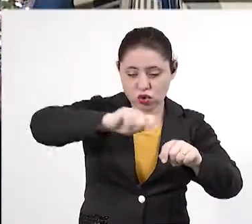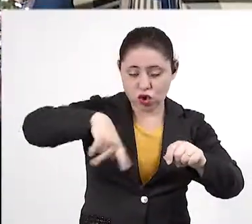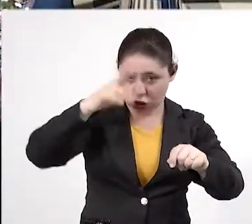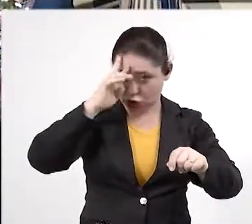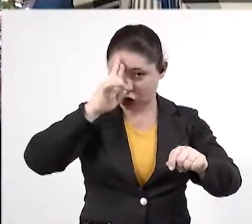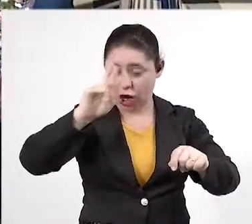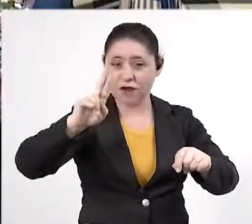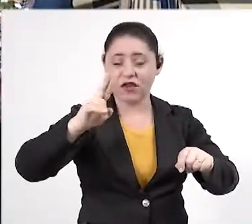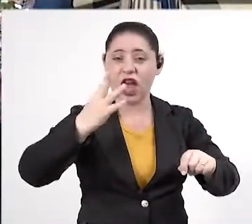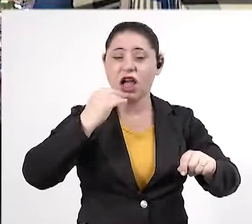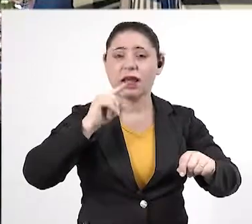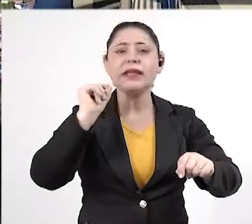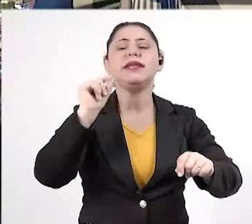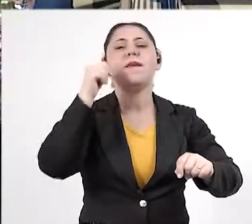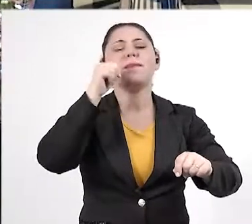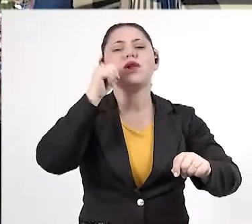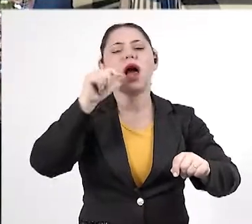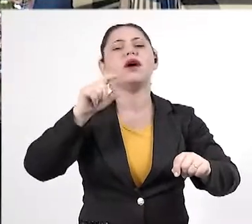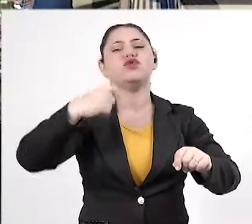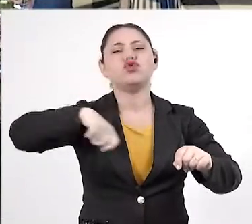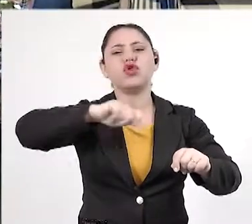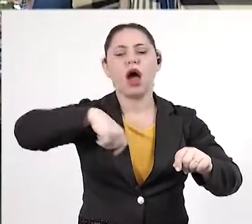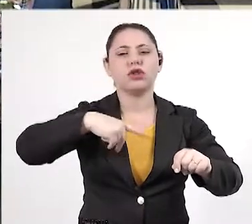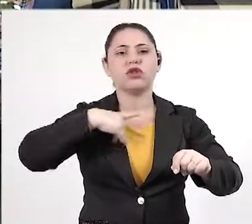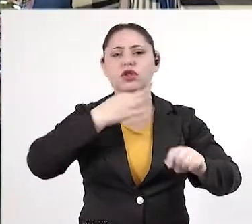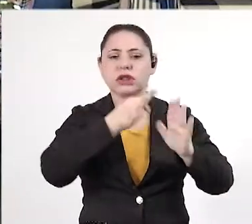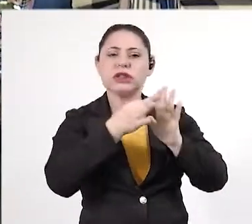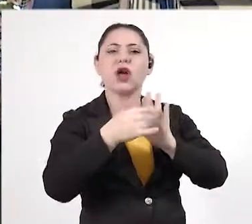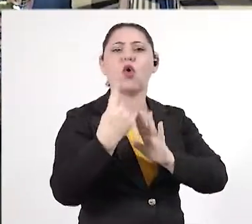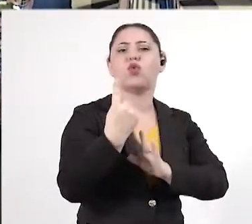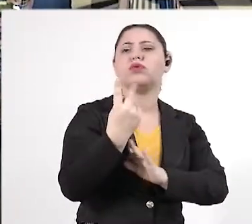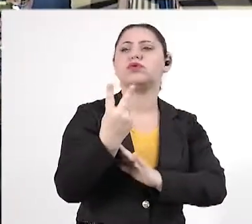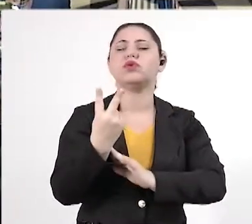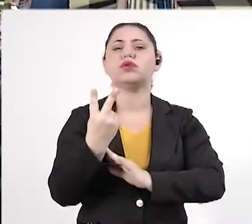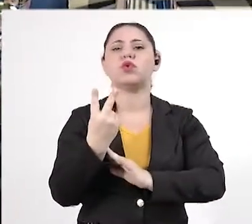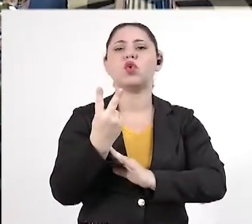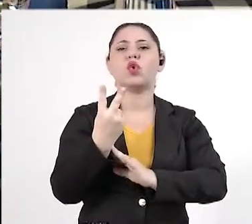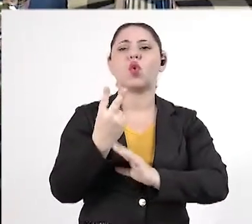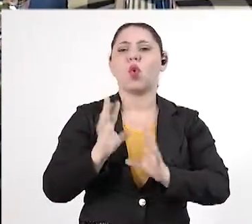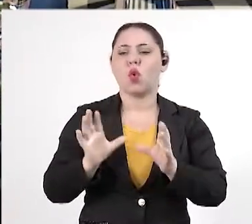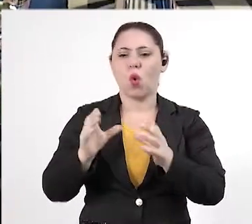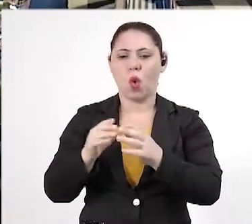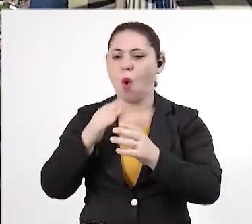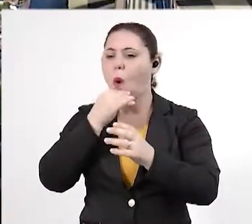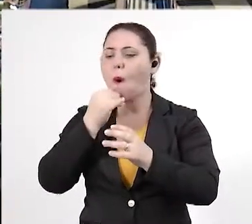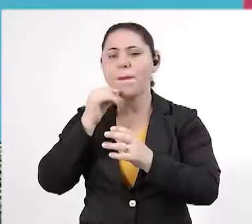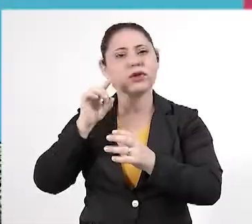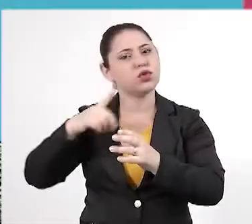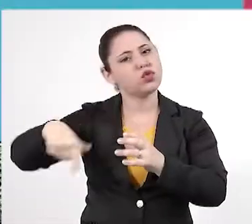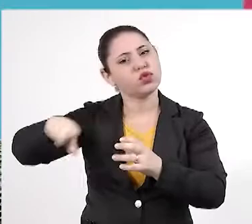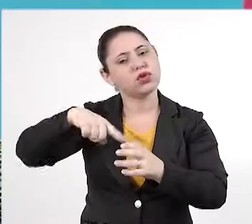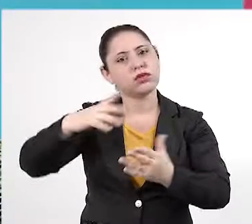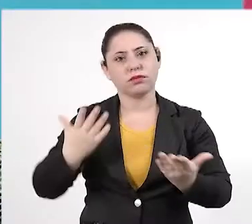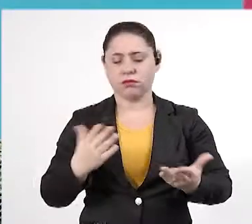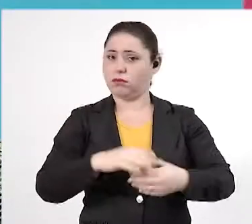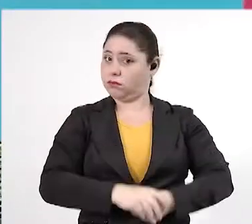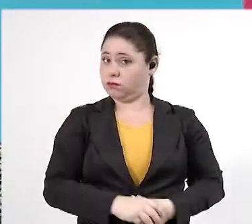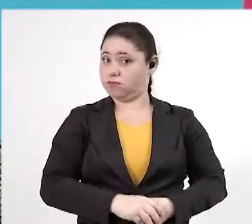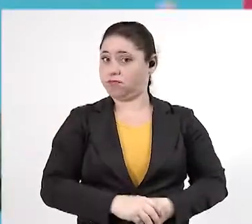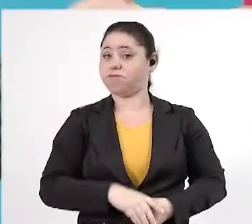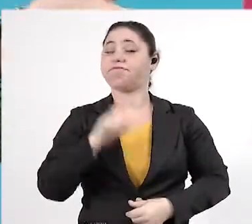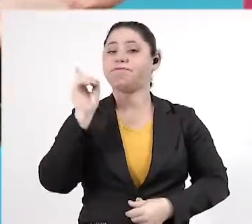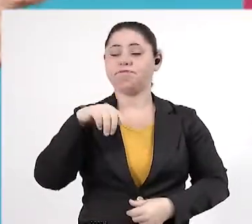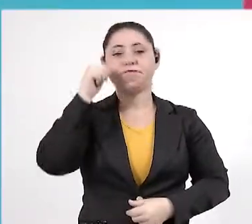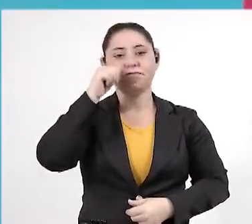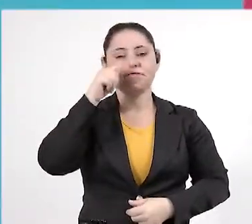de cozinha, quem são as famosas chefes de cozinha? Citamos uma ou duas, todos os outros nós vamos lembrar de homens. Sim. Então, quer